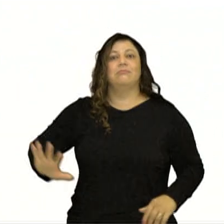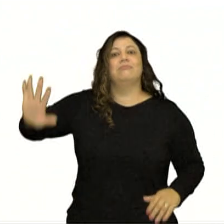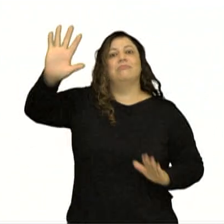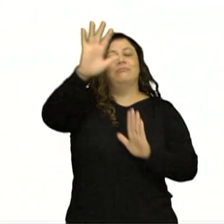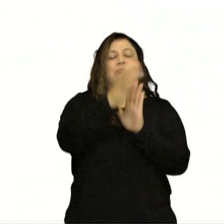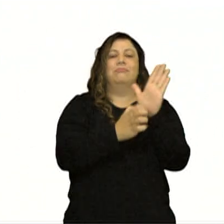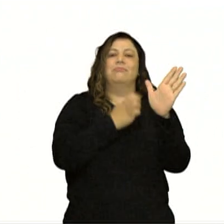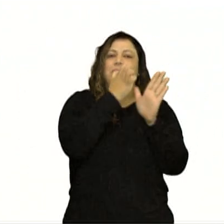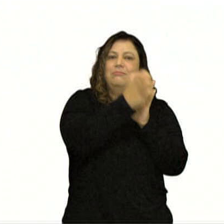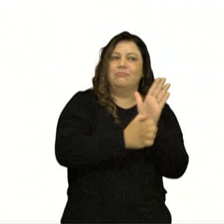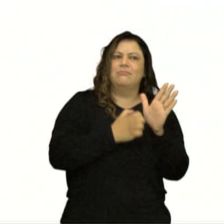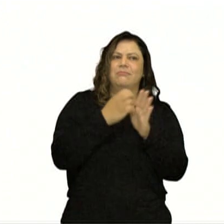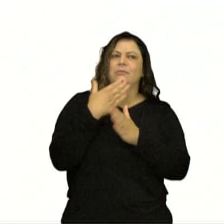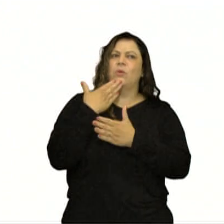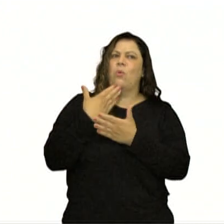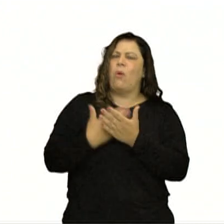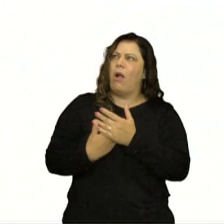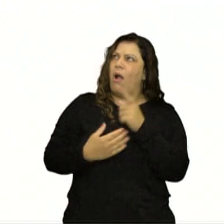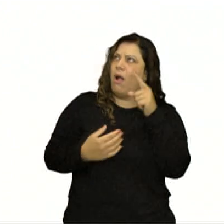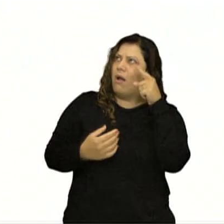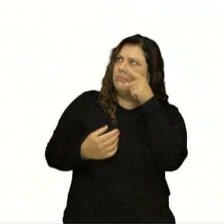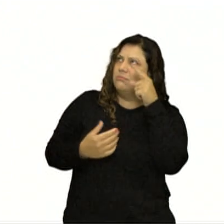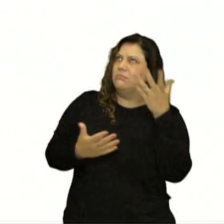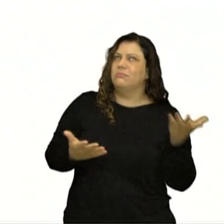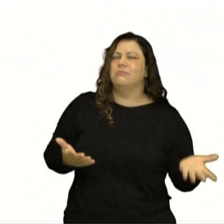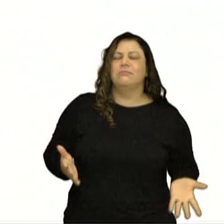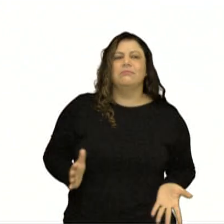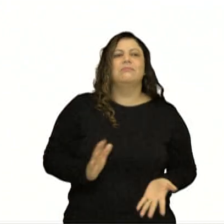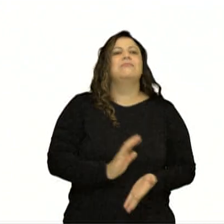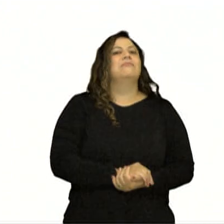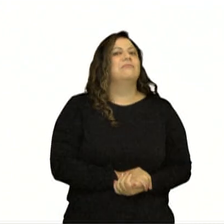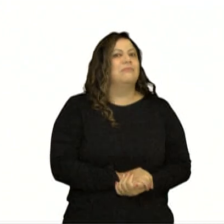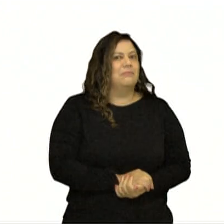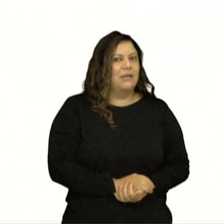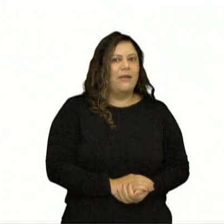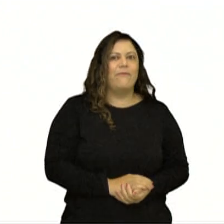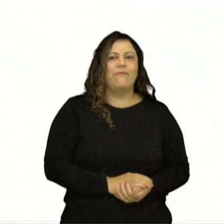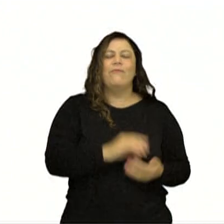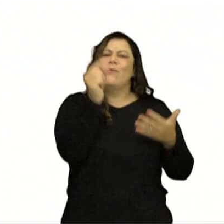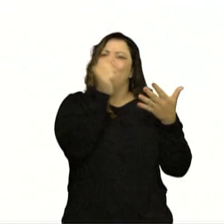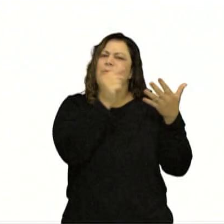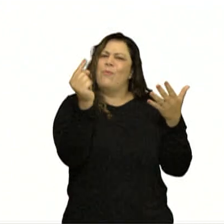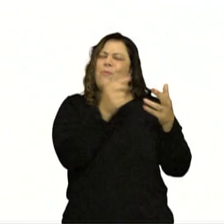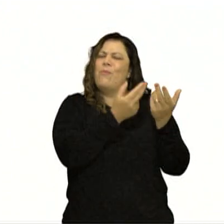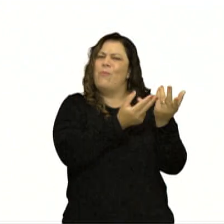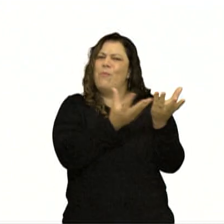trem. Olha que legal o tamanho desta câmera, pessoal. Foram muitos